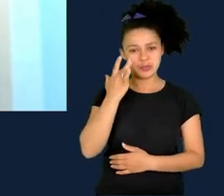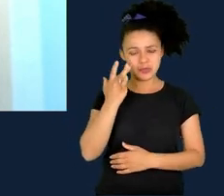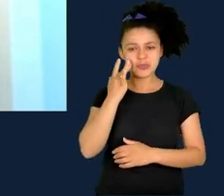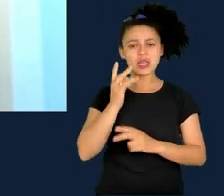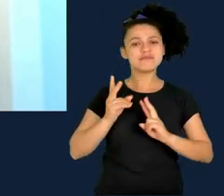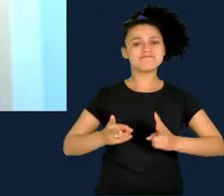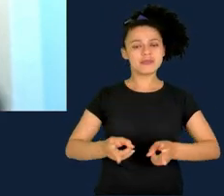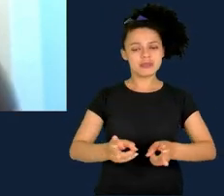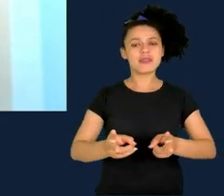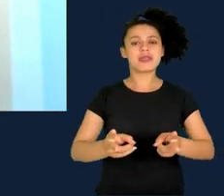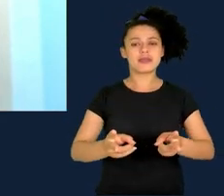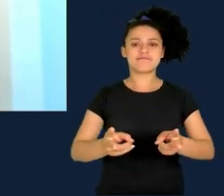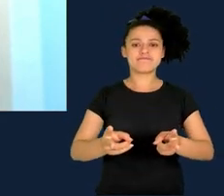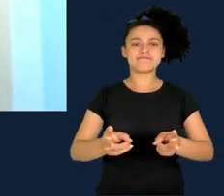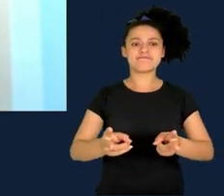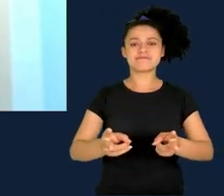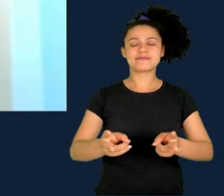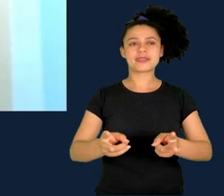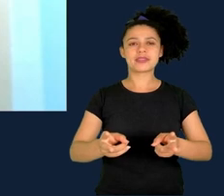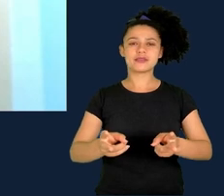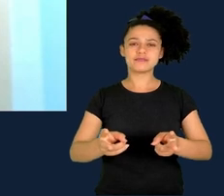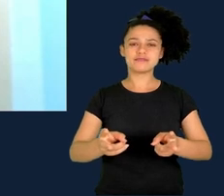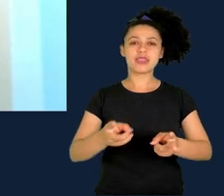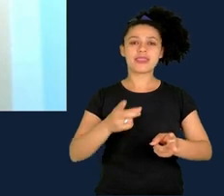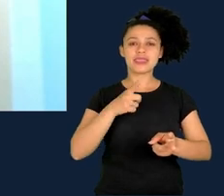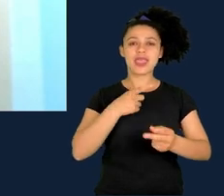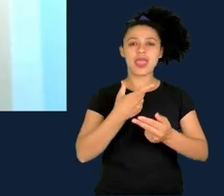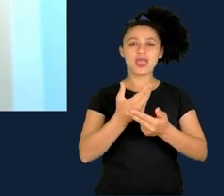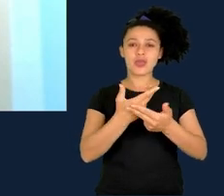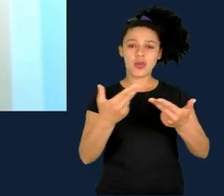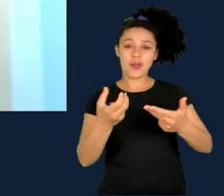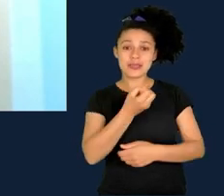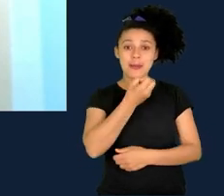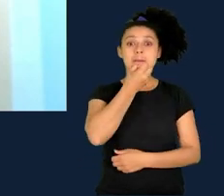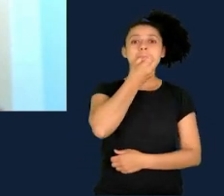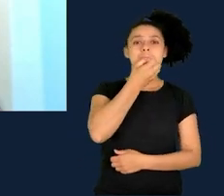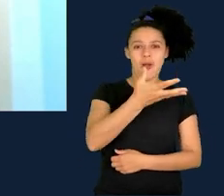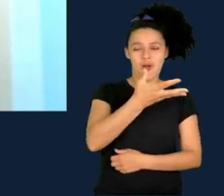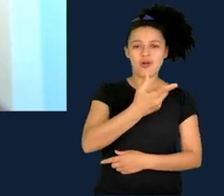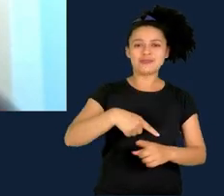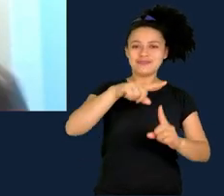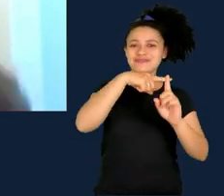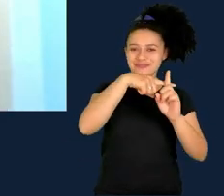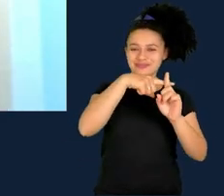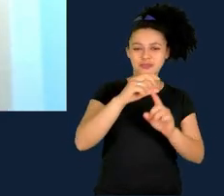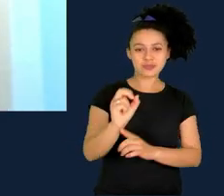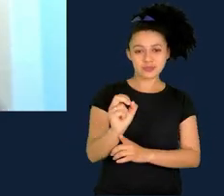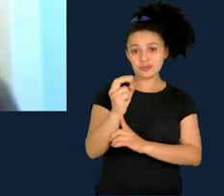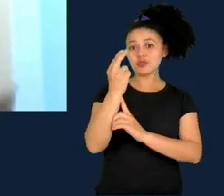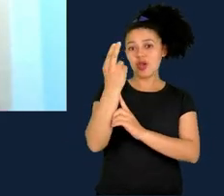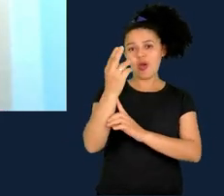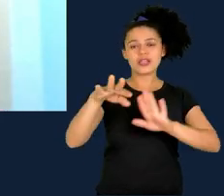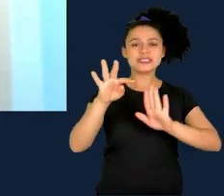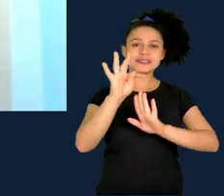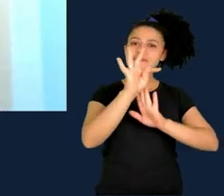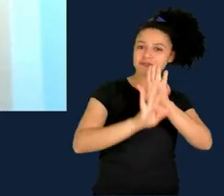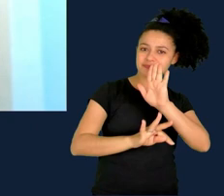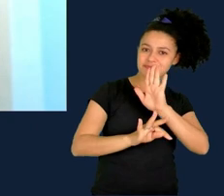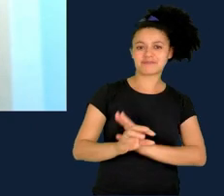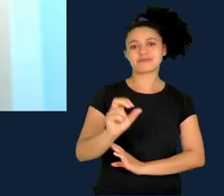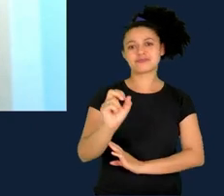sempre há uma coisa boa, né, que vai sair, ou então um texto, uma